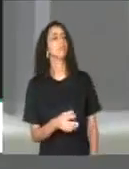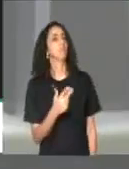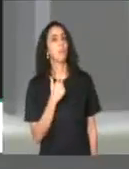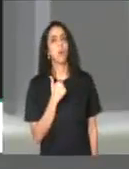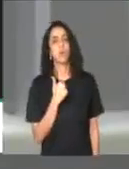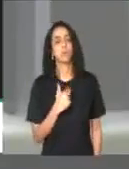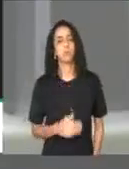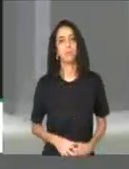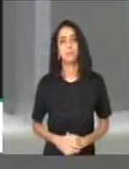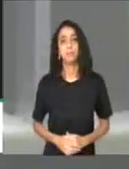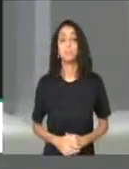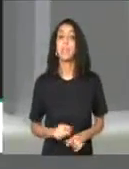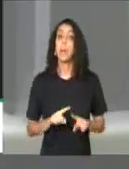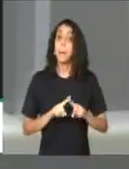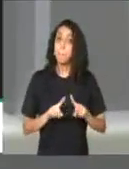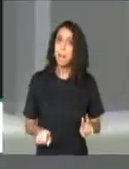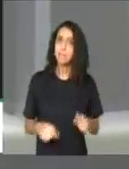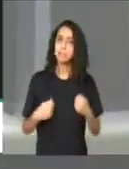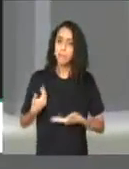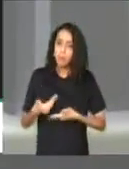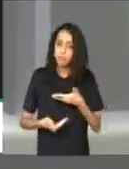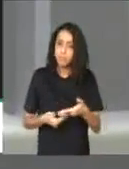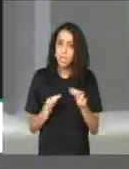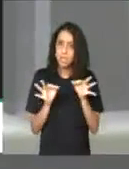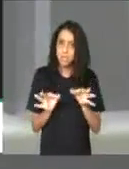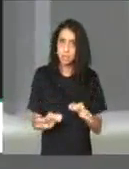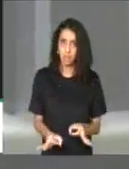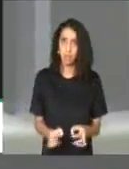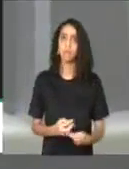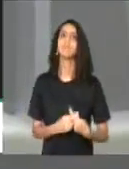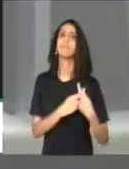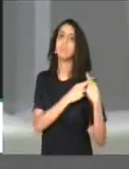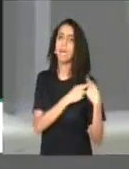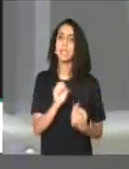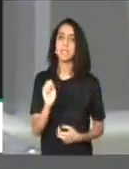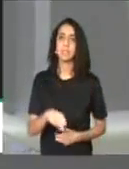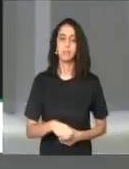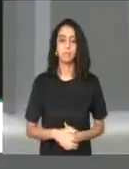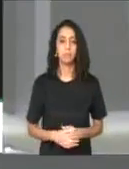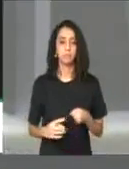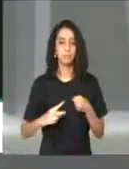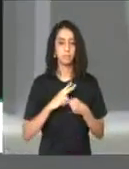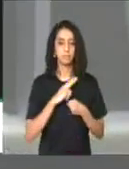Mas vamos fazê-la de forma justa e vamos fazê-la de forma responsável. Que Deus...